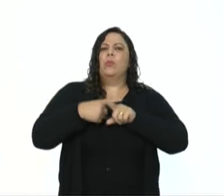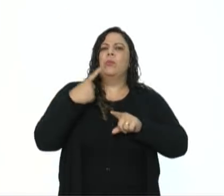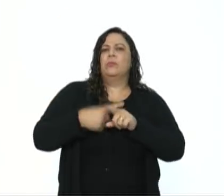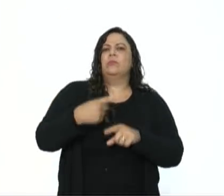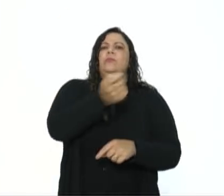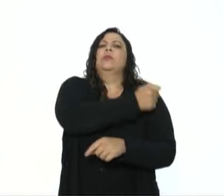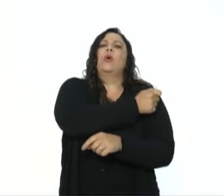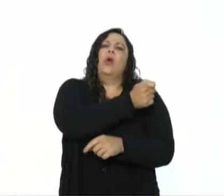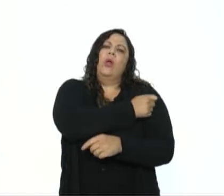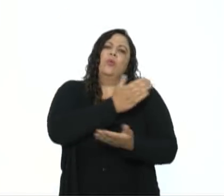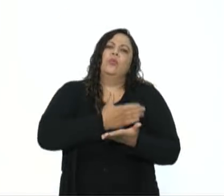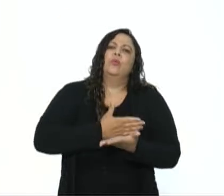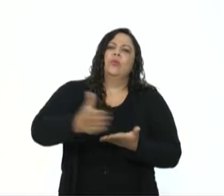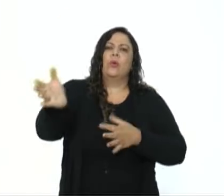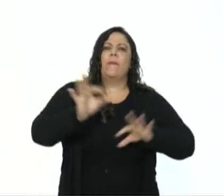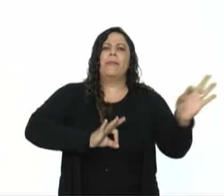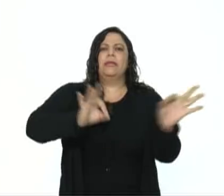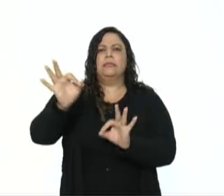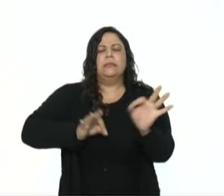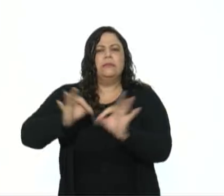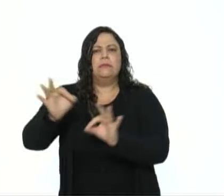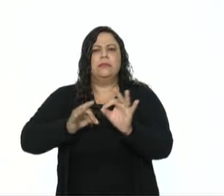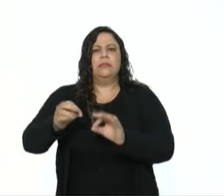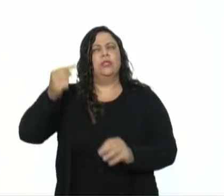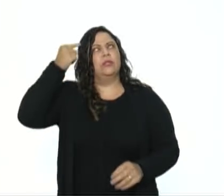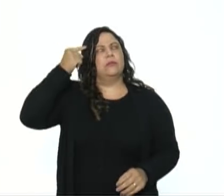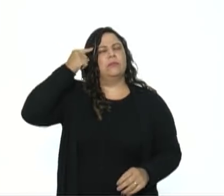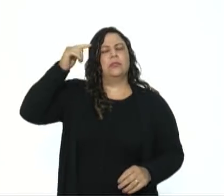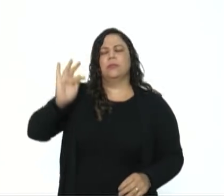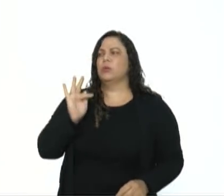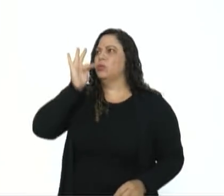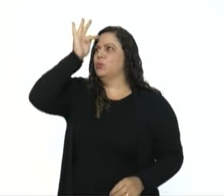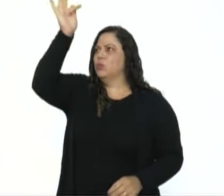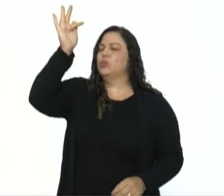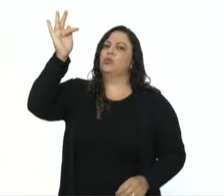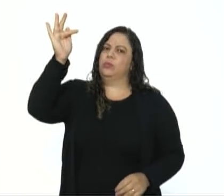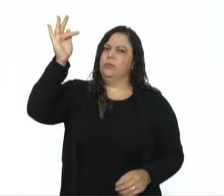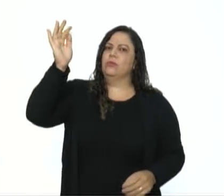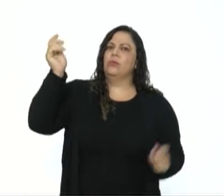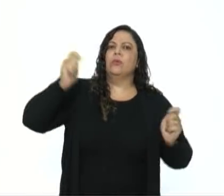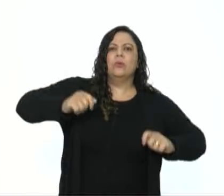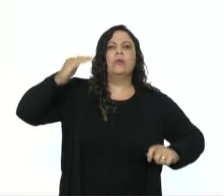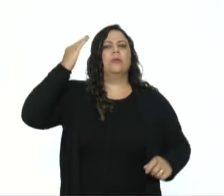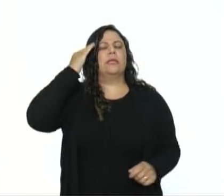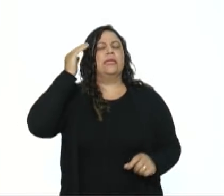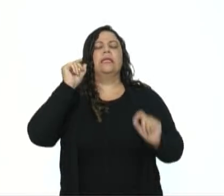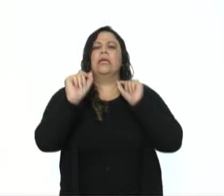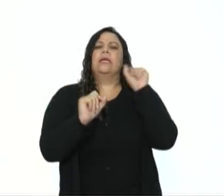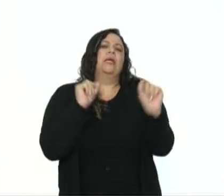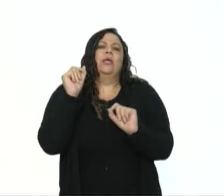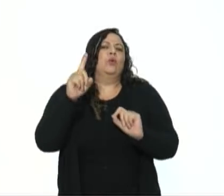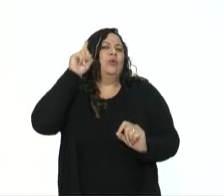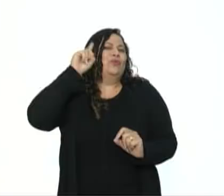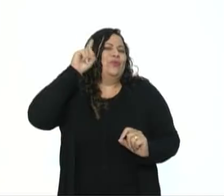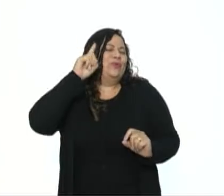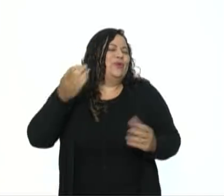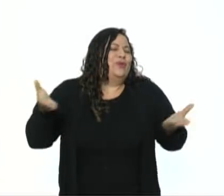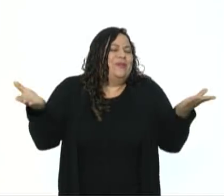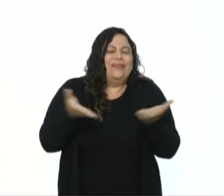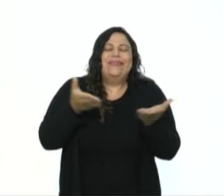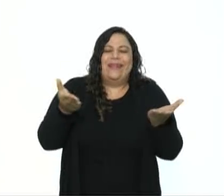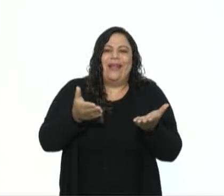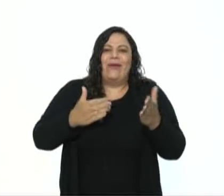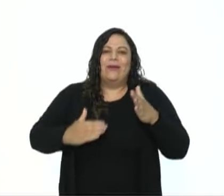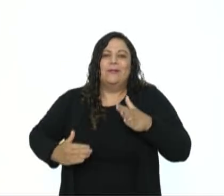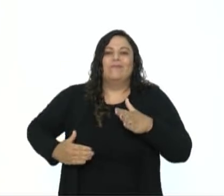estudante comece a se planejar quanto ao futuro e entender como suas ações no cotidiano impactam o seu orçamento